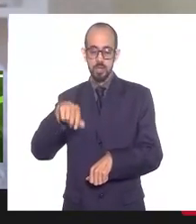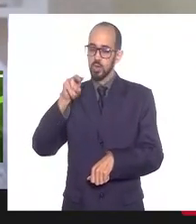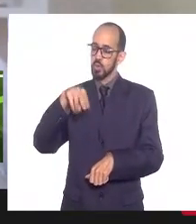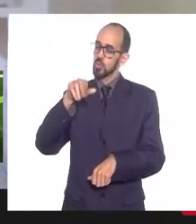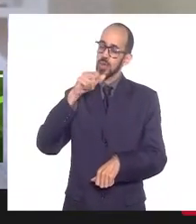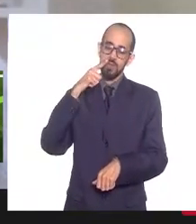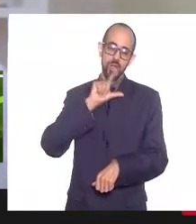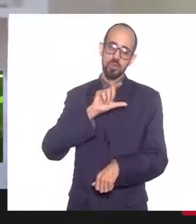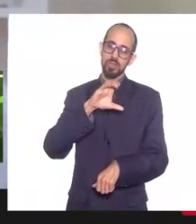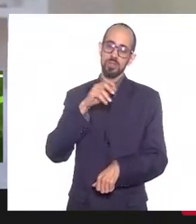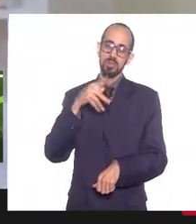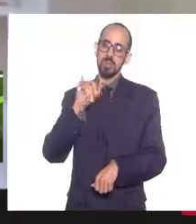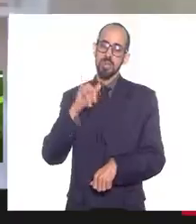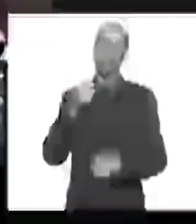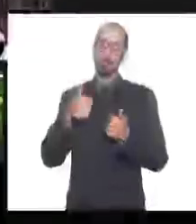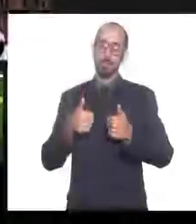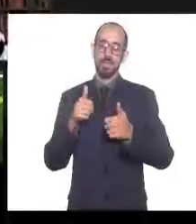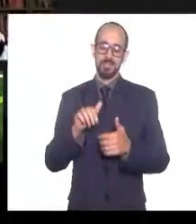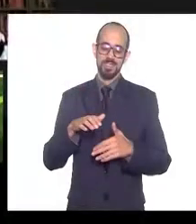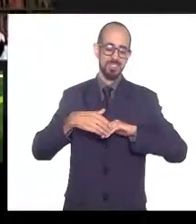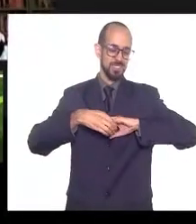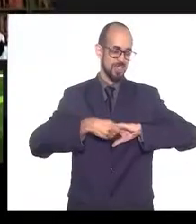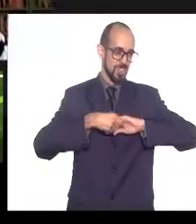CPI. Saudações.